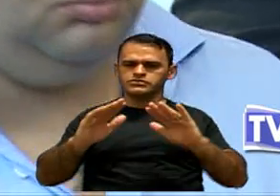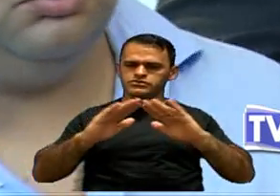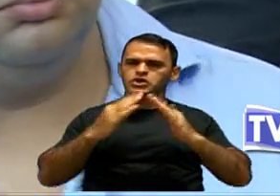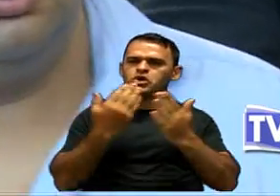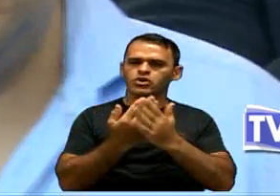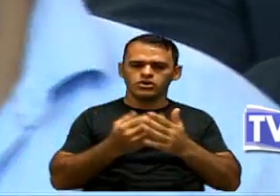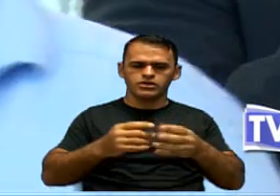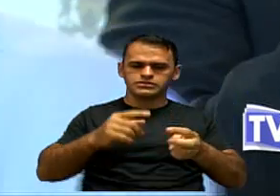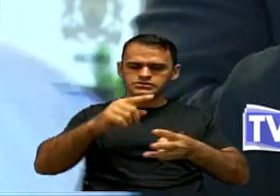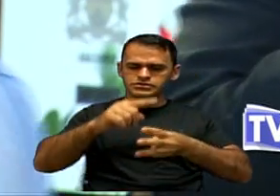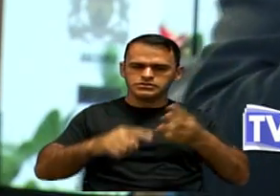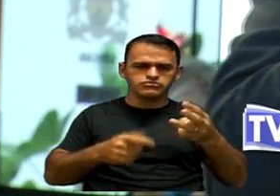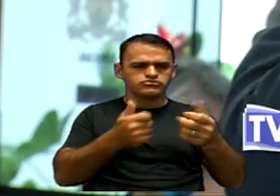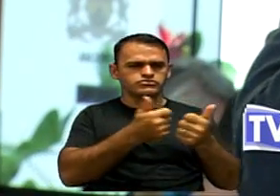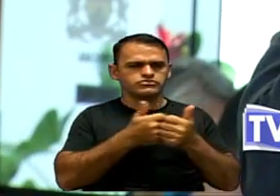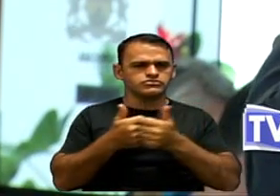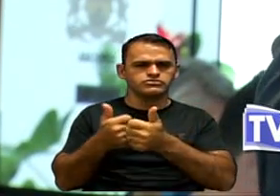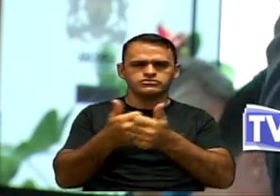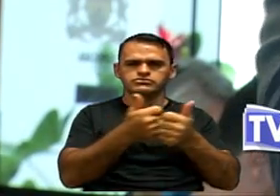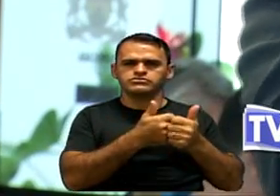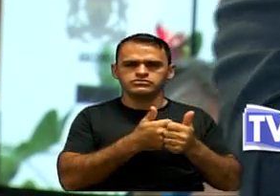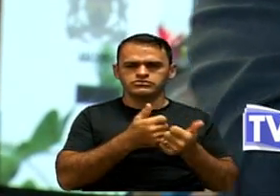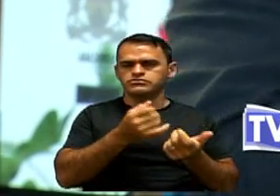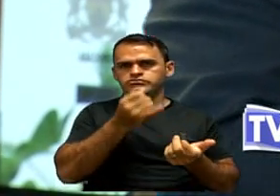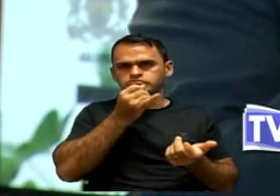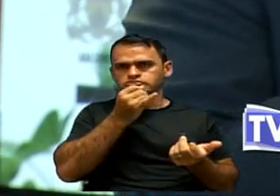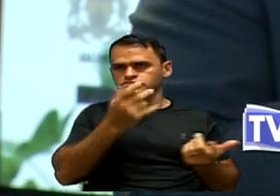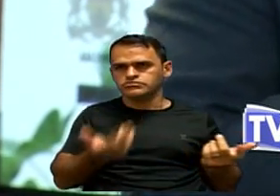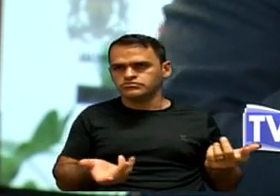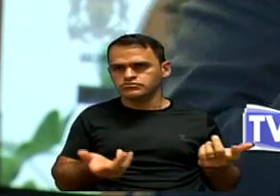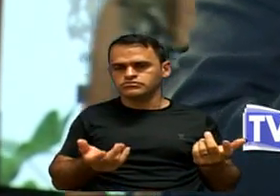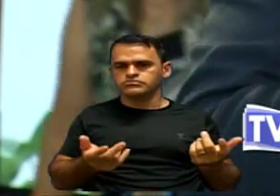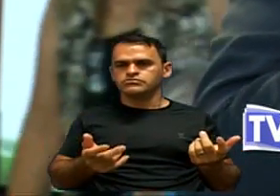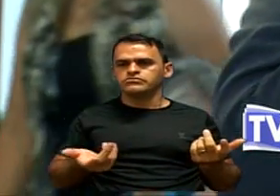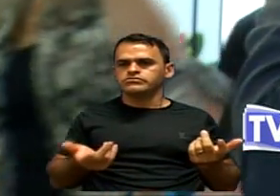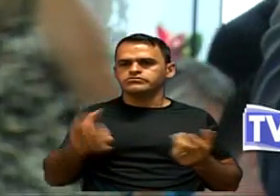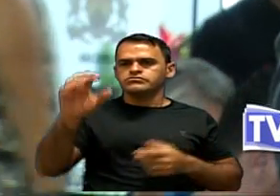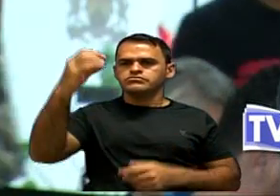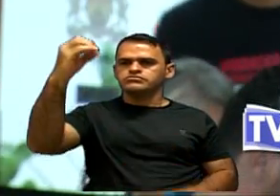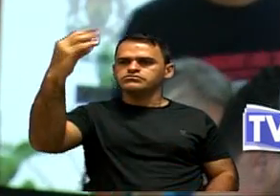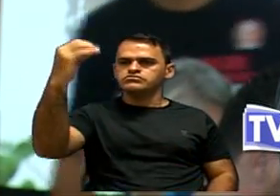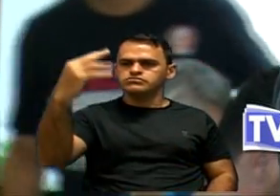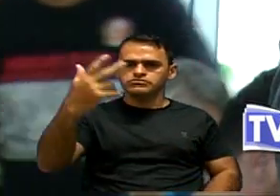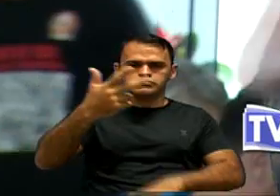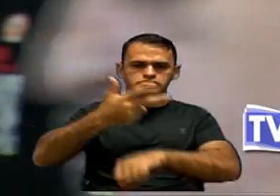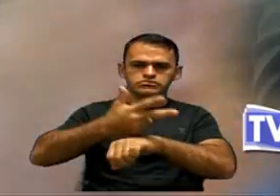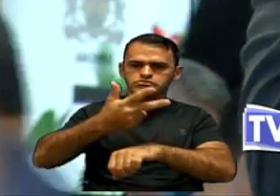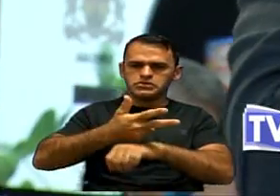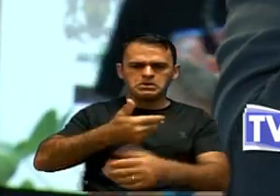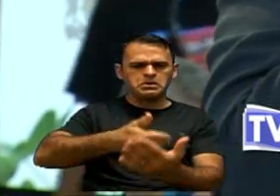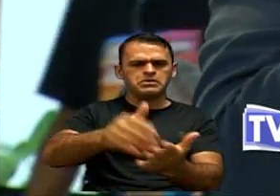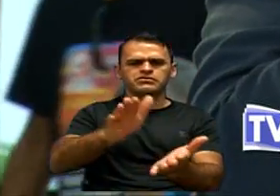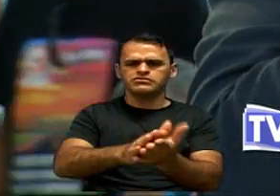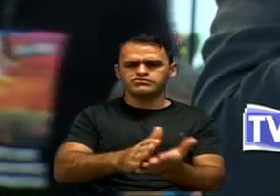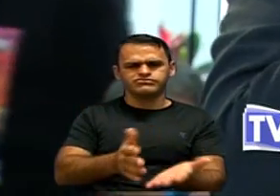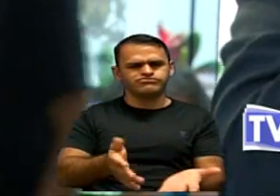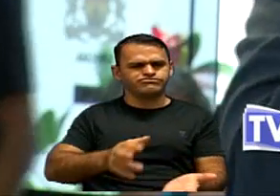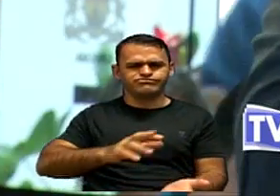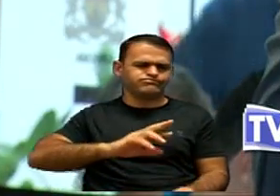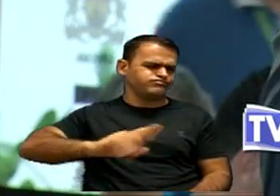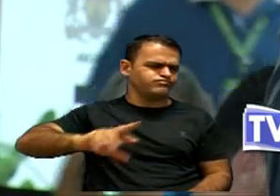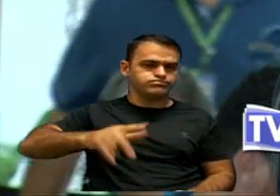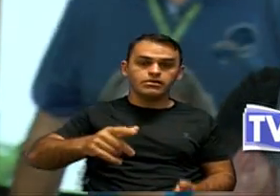Ao invés de colocar esses radares para ficar multando o trabalhador, coloca ali para fiscalizar as escolas, para acabar